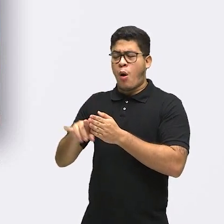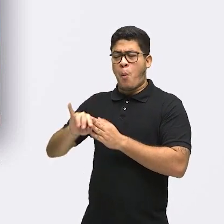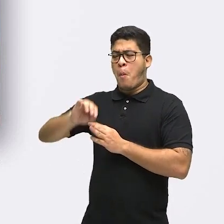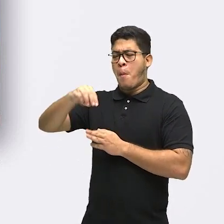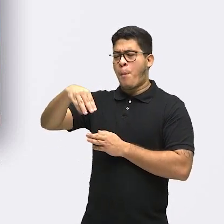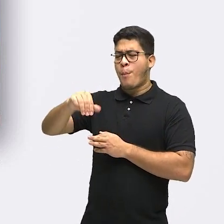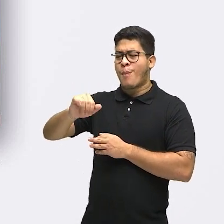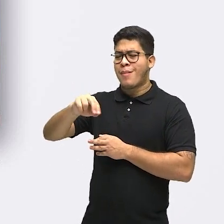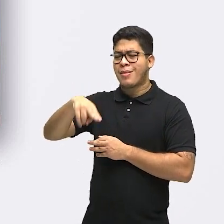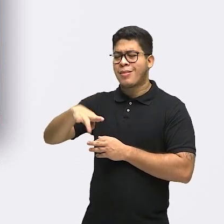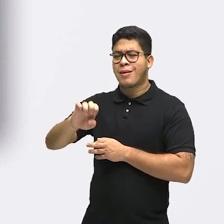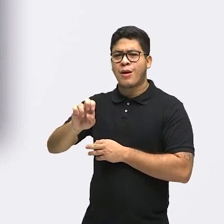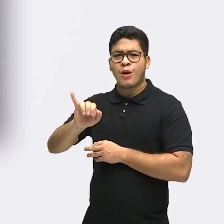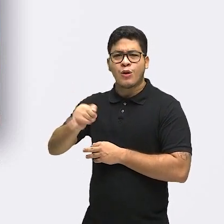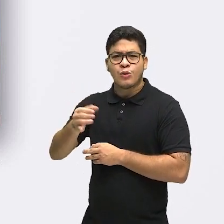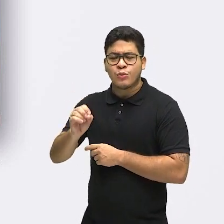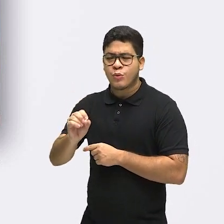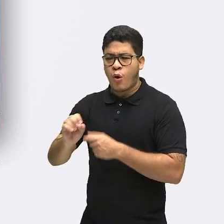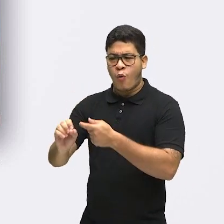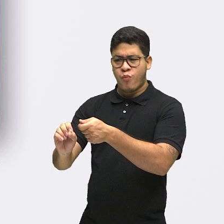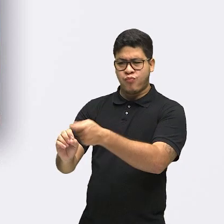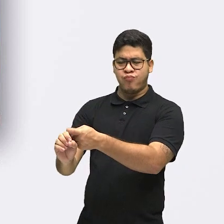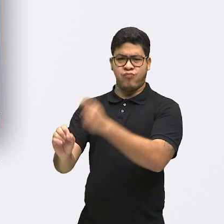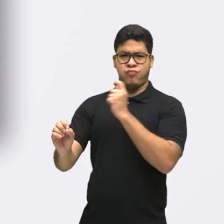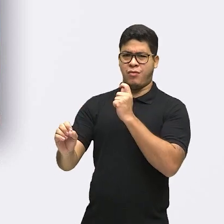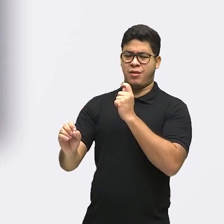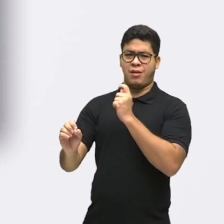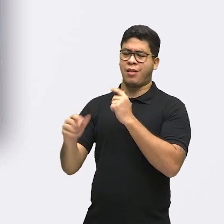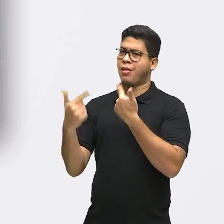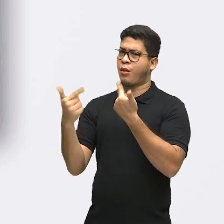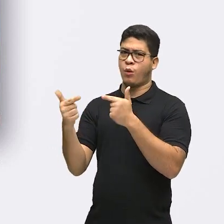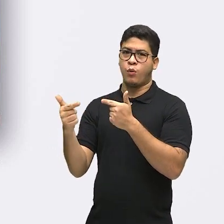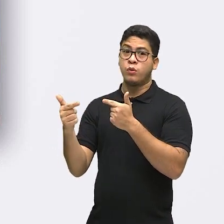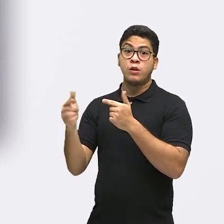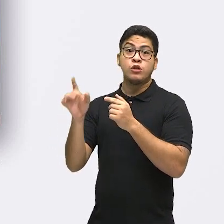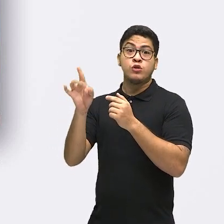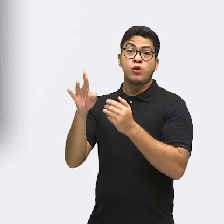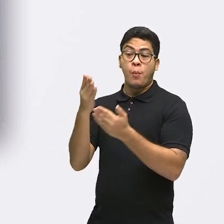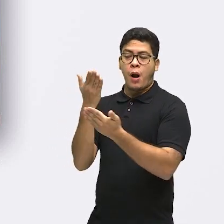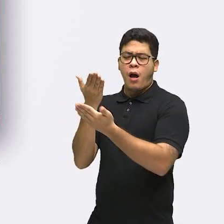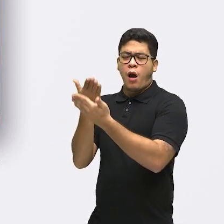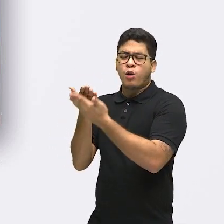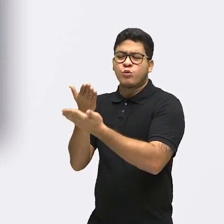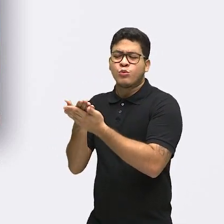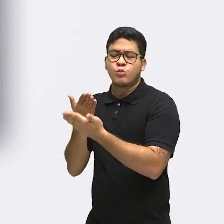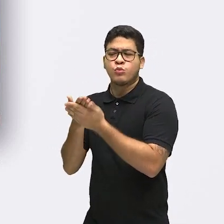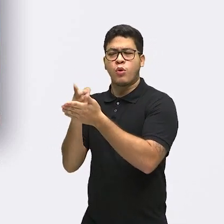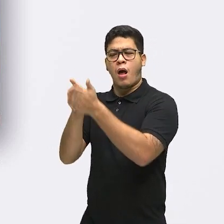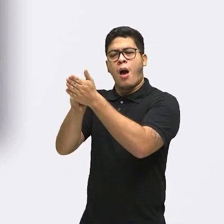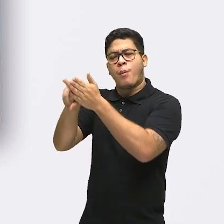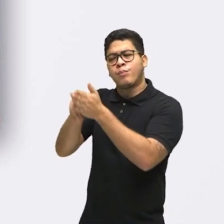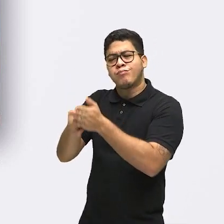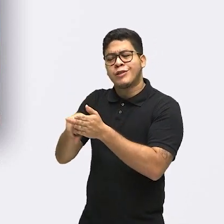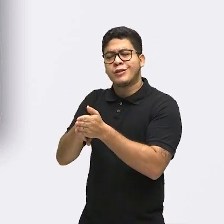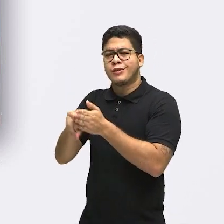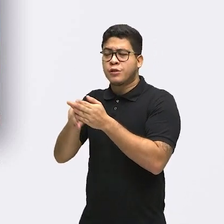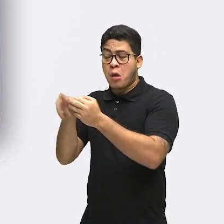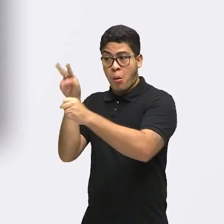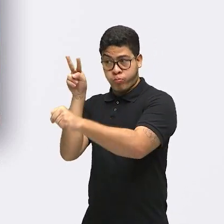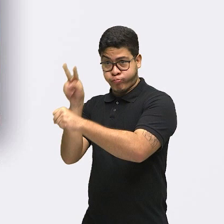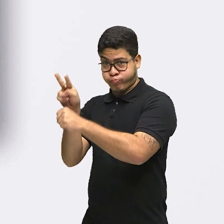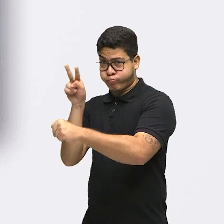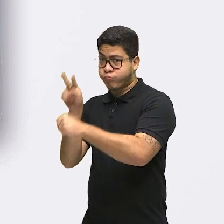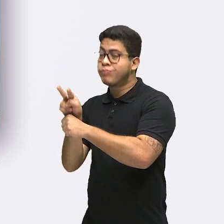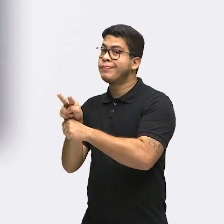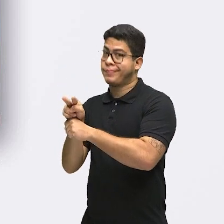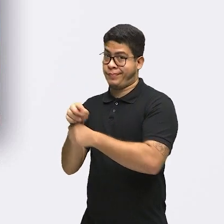de nenhuma forma, apenas para estudo, pesquisa e preservação. Então, aí ficou claro para a gente o que é